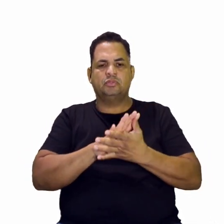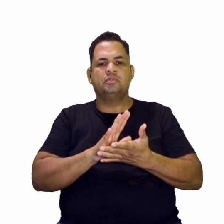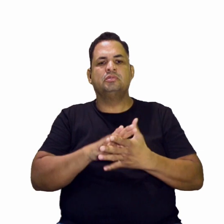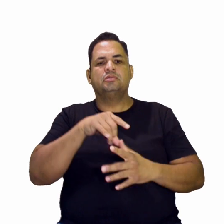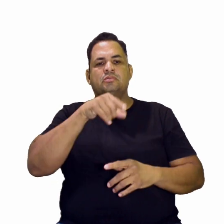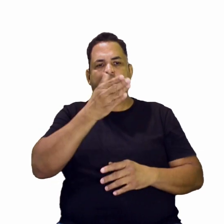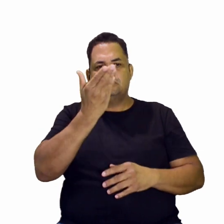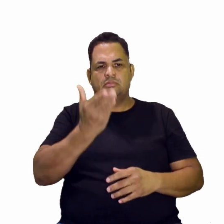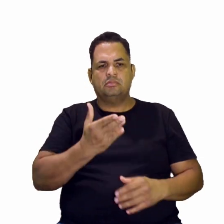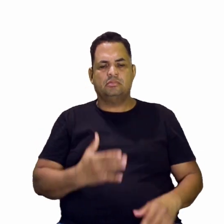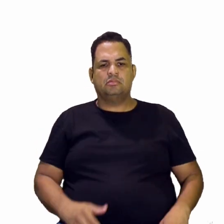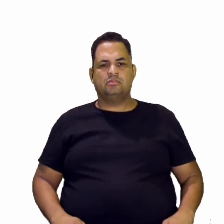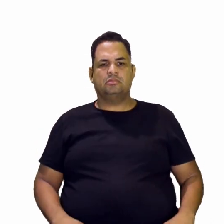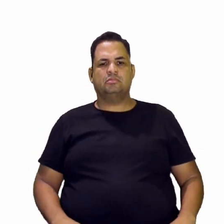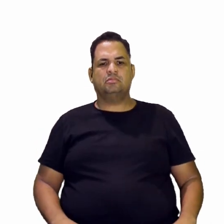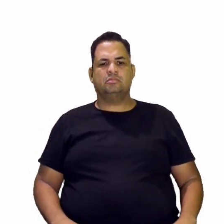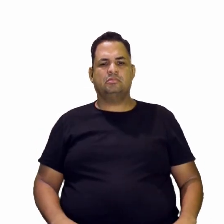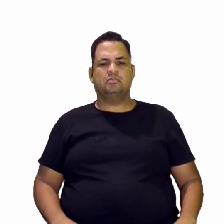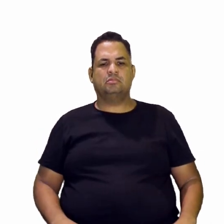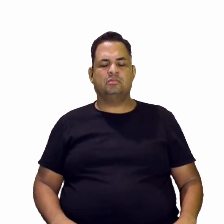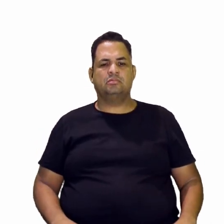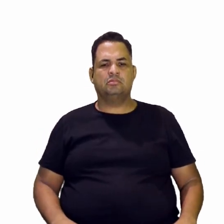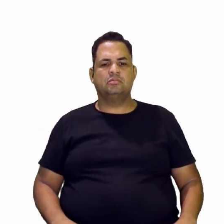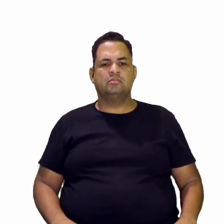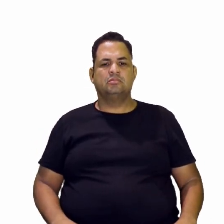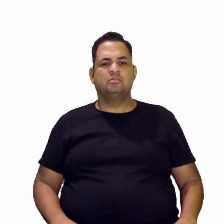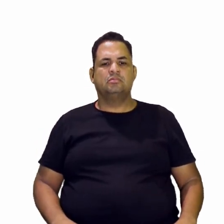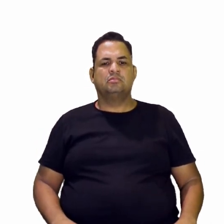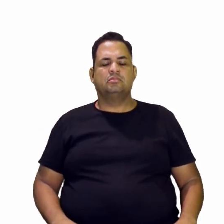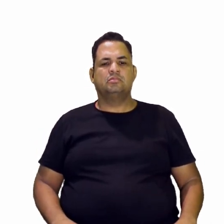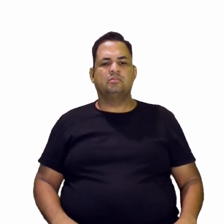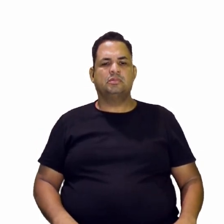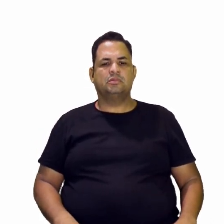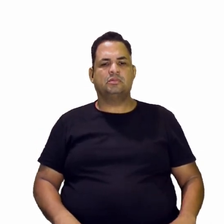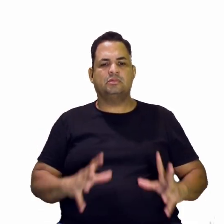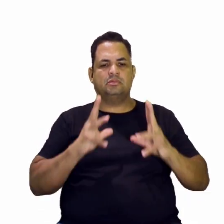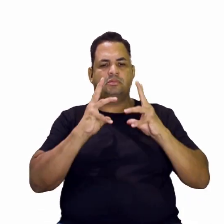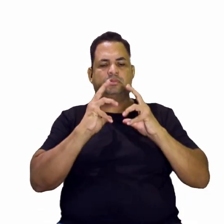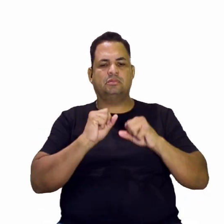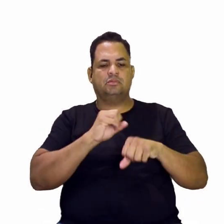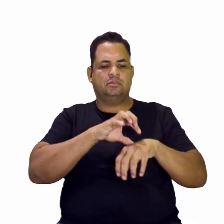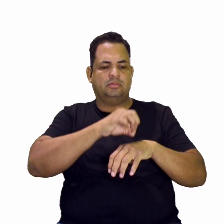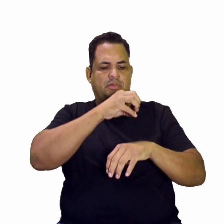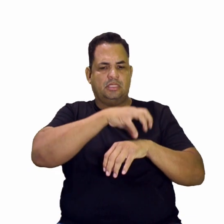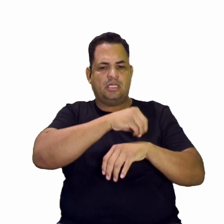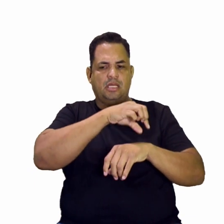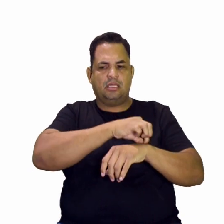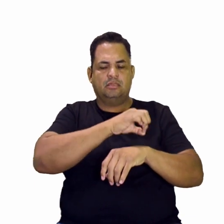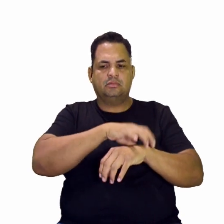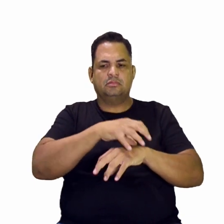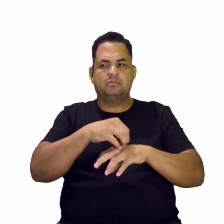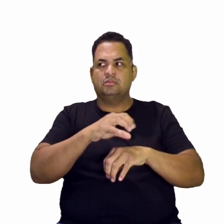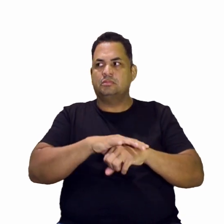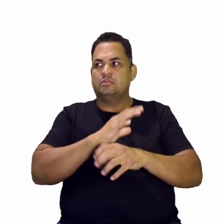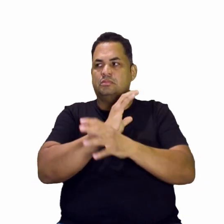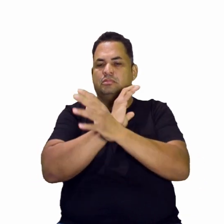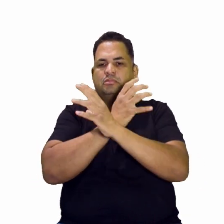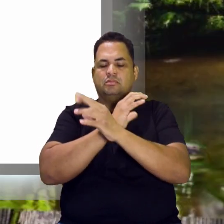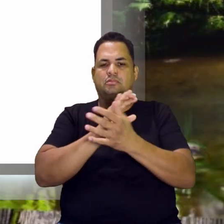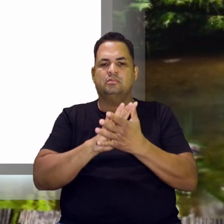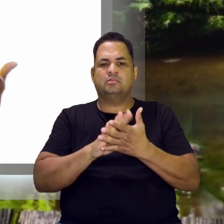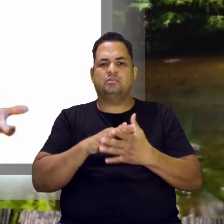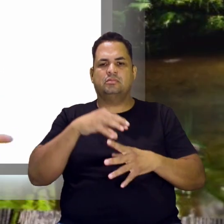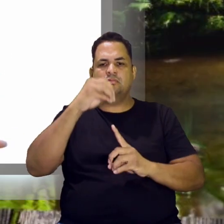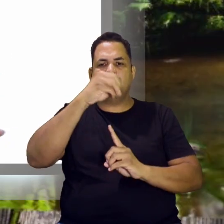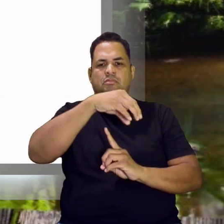os detritívoros, certo? Que vão dar uma limpada no excesso de carne que está ali, dos ossos, e aí